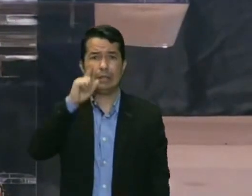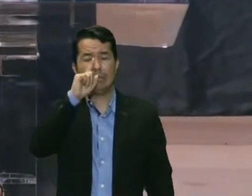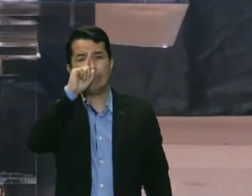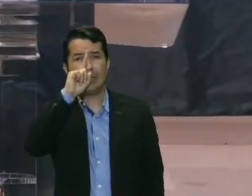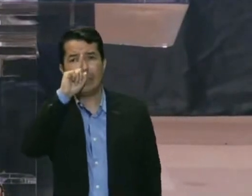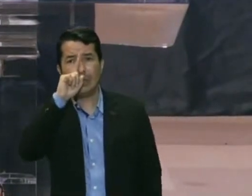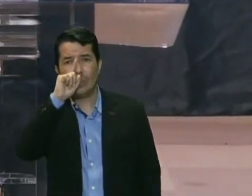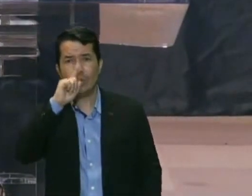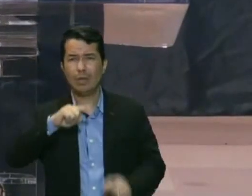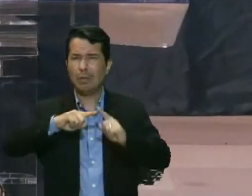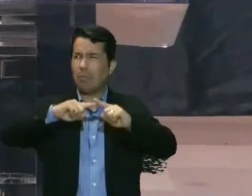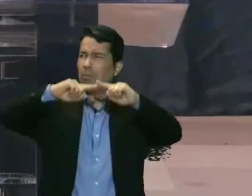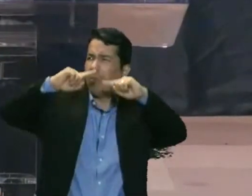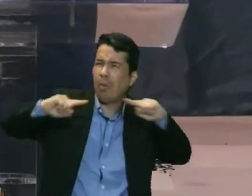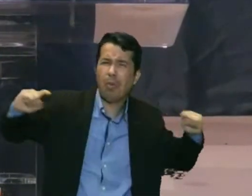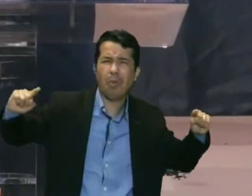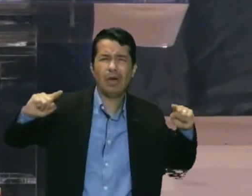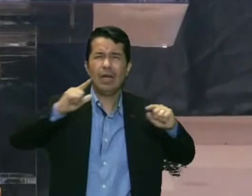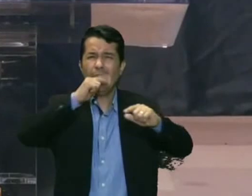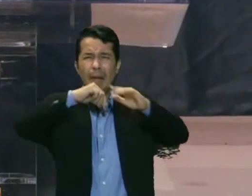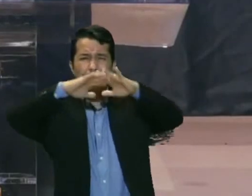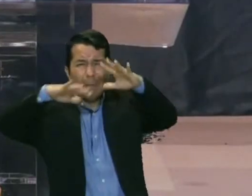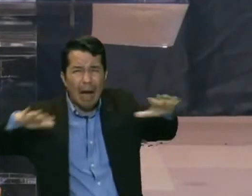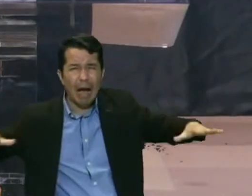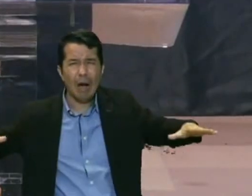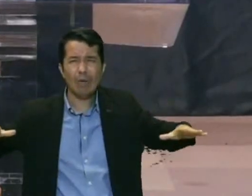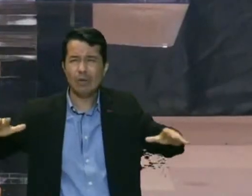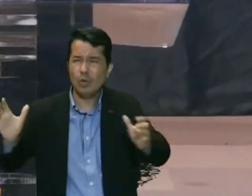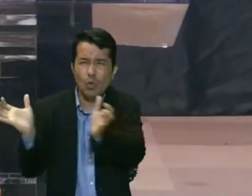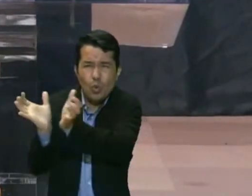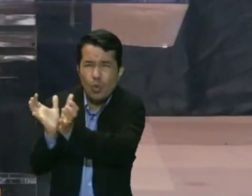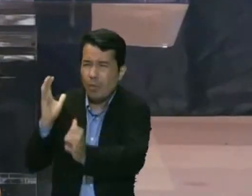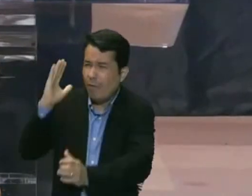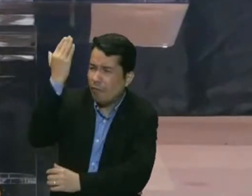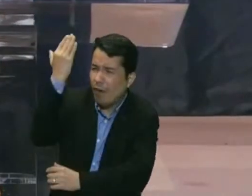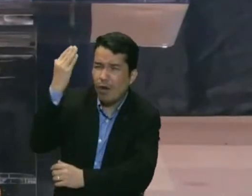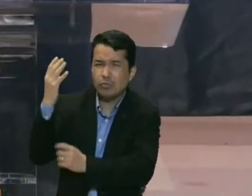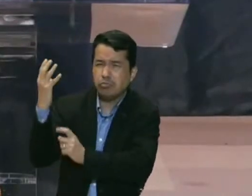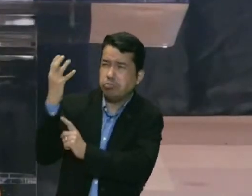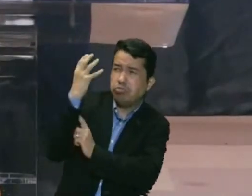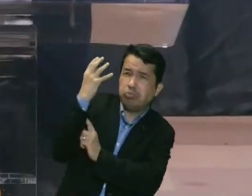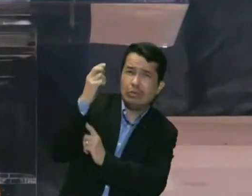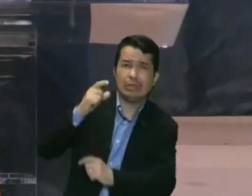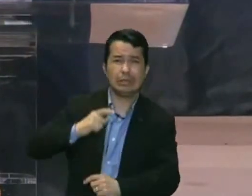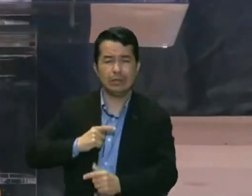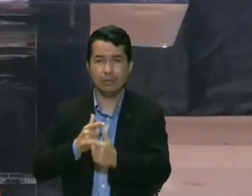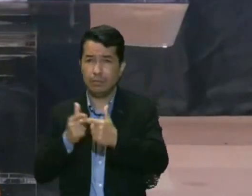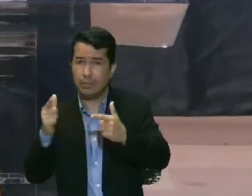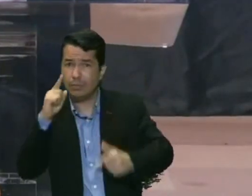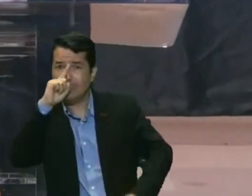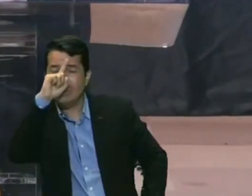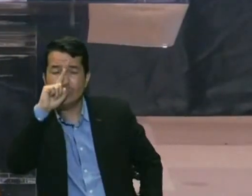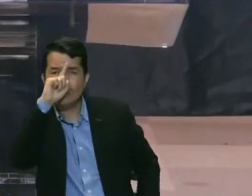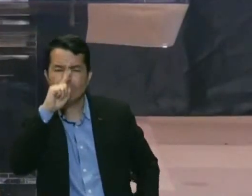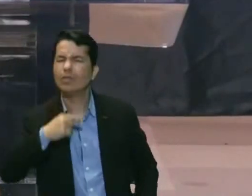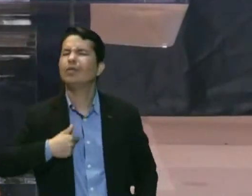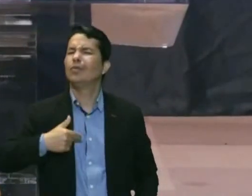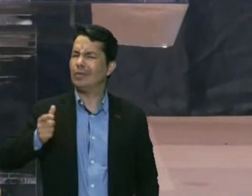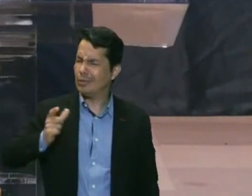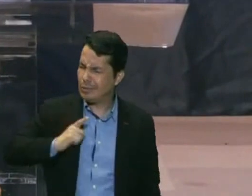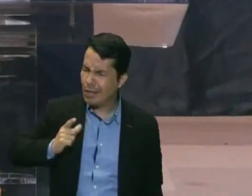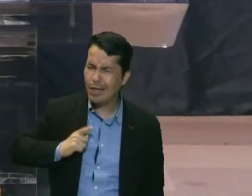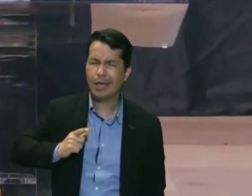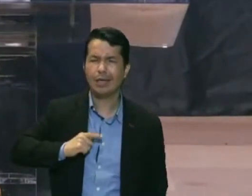mar e perigos dos falsos irmãos. Trabalhei arduamente, muitas vezes fiquei sem dormir, passei